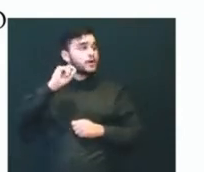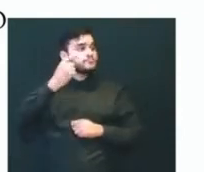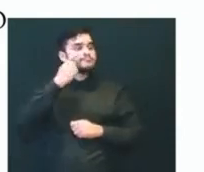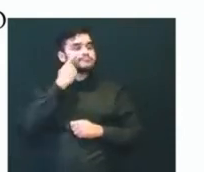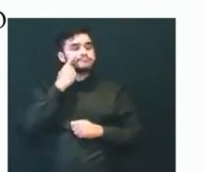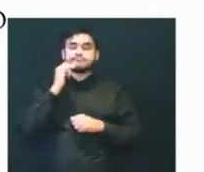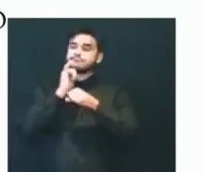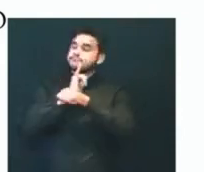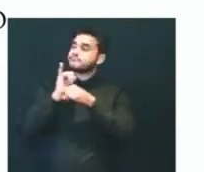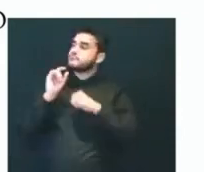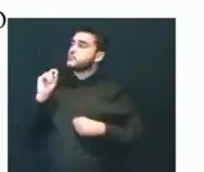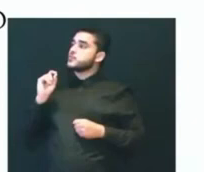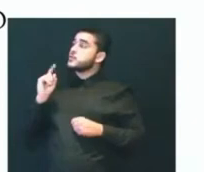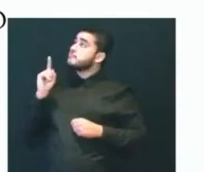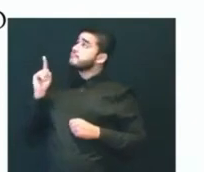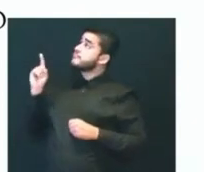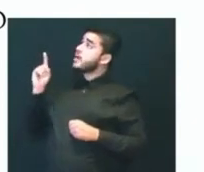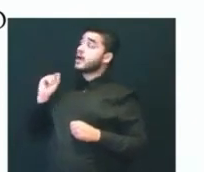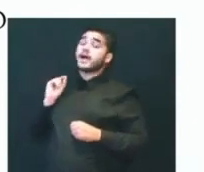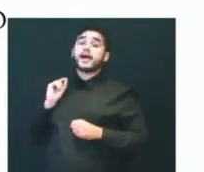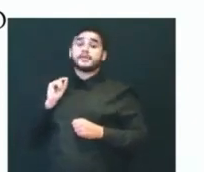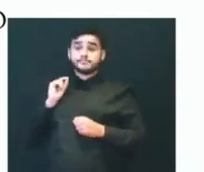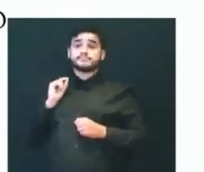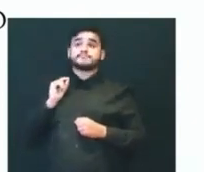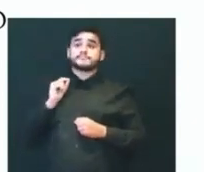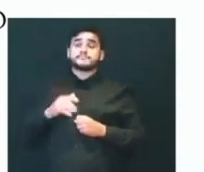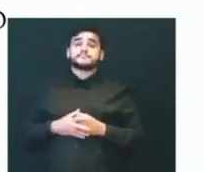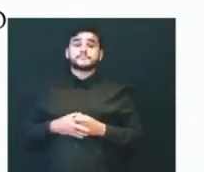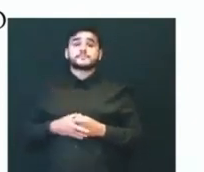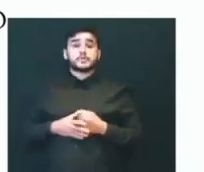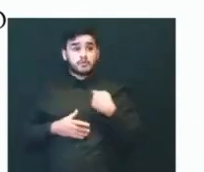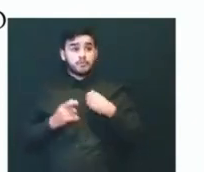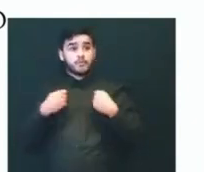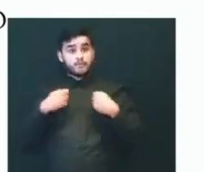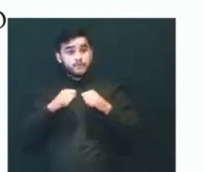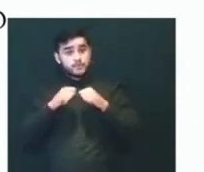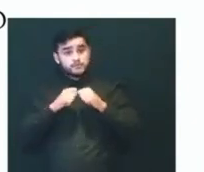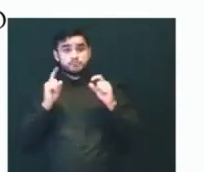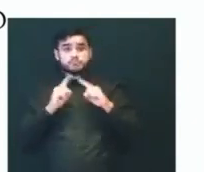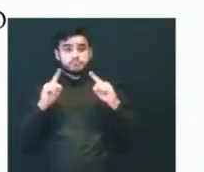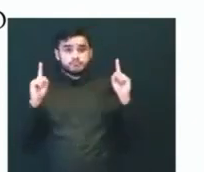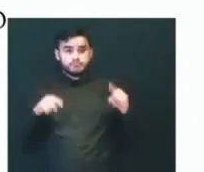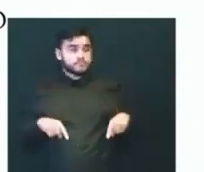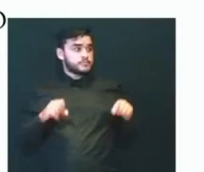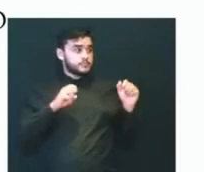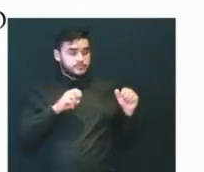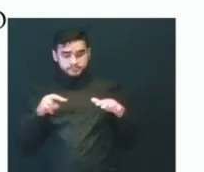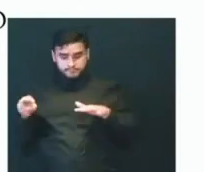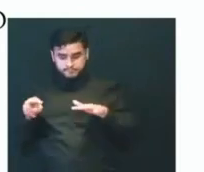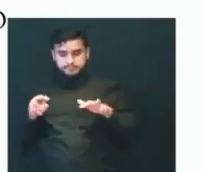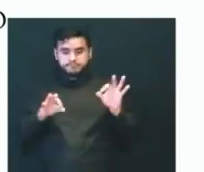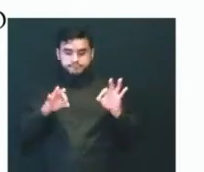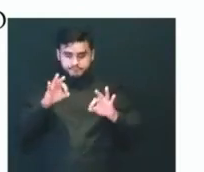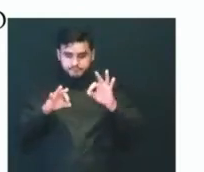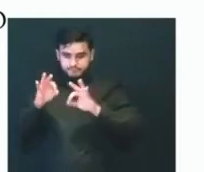contornar esse desafio fazendo o planejamento semanal, modificando algumas